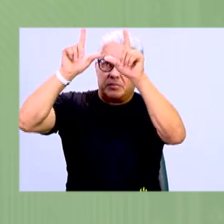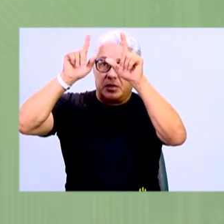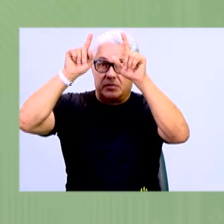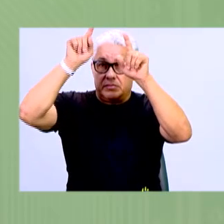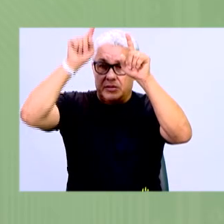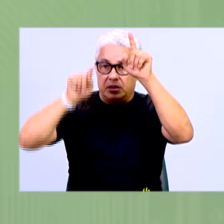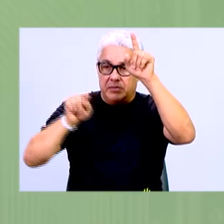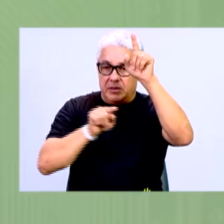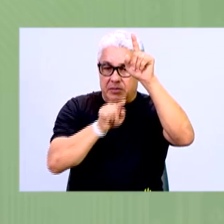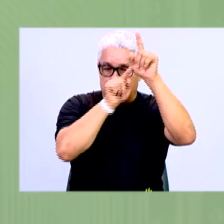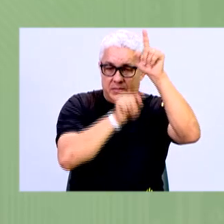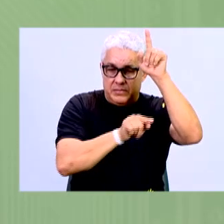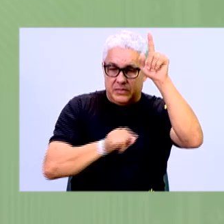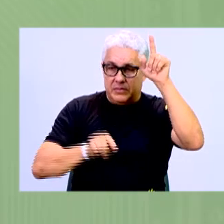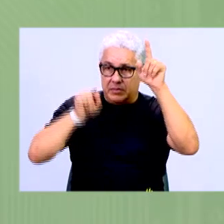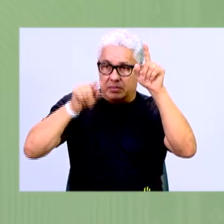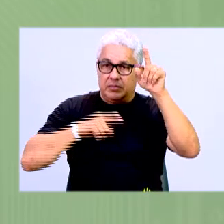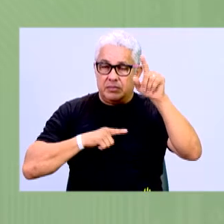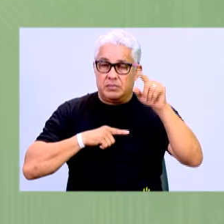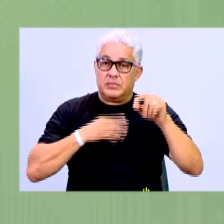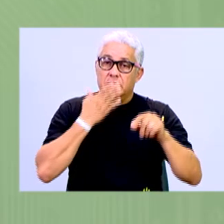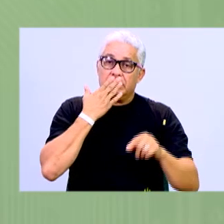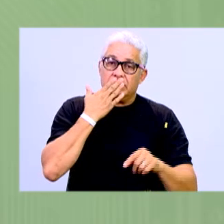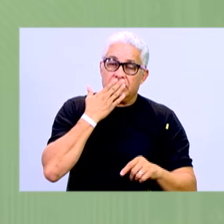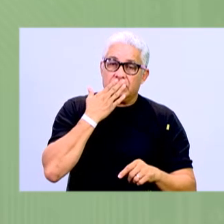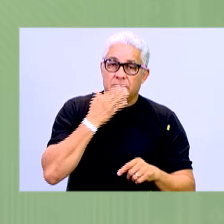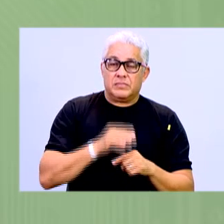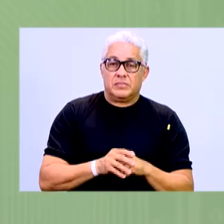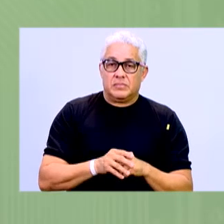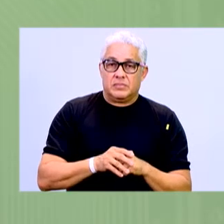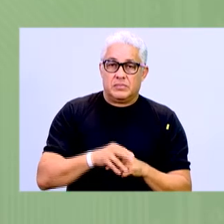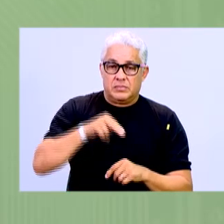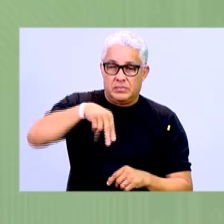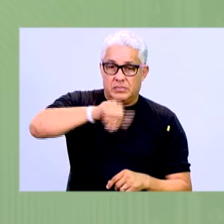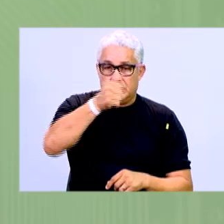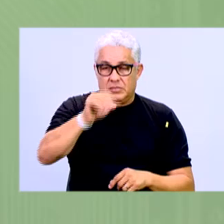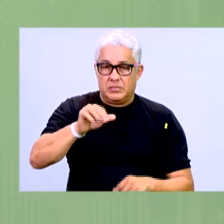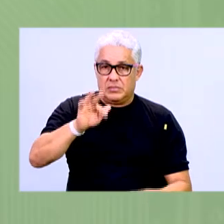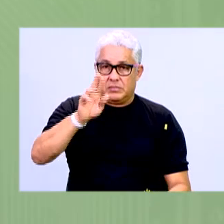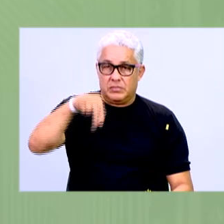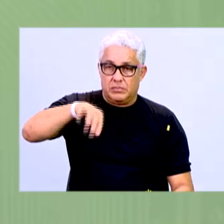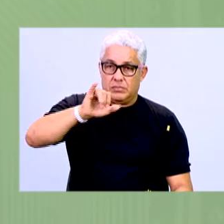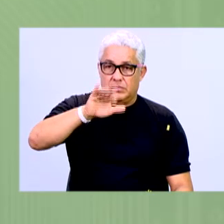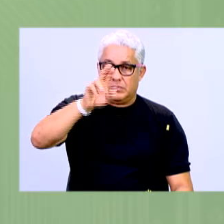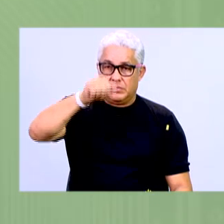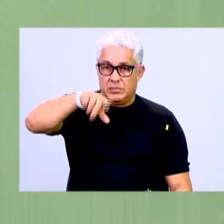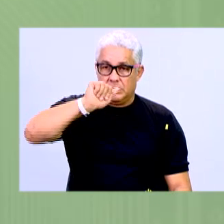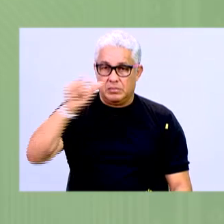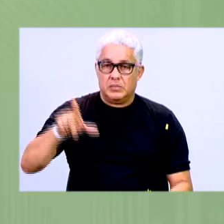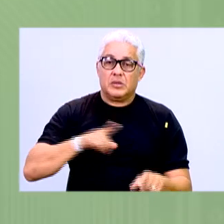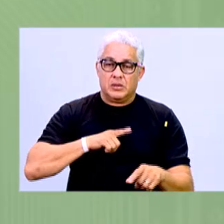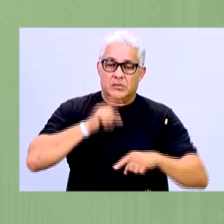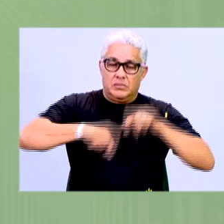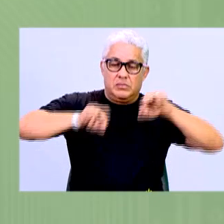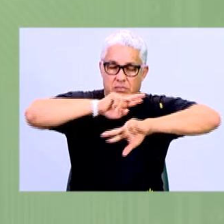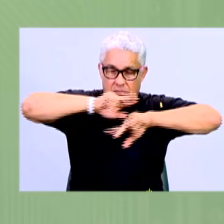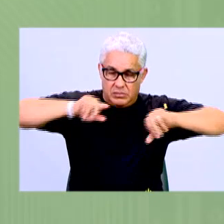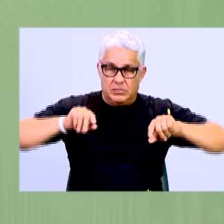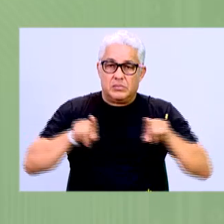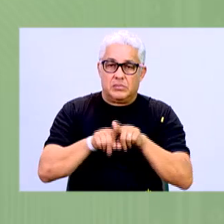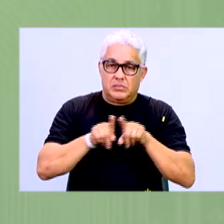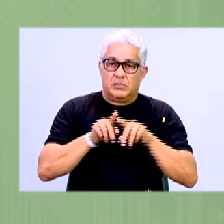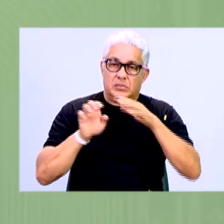os tipos de requisitos não funcionais. Então temos requisitos do produto, da organização e